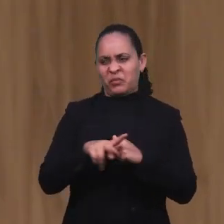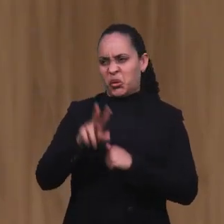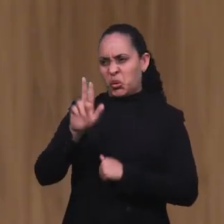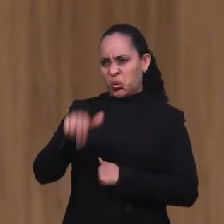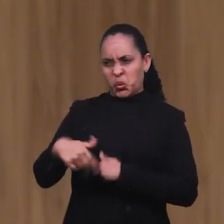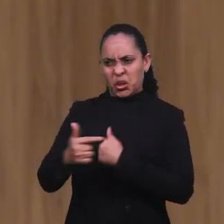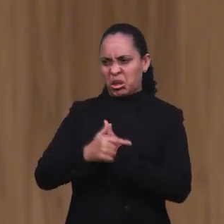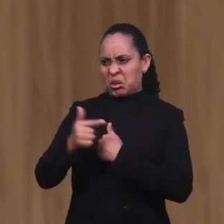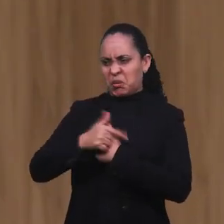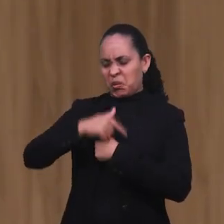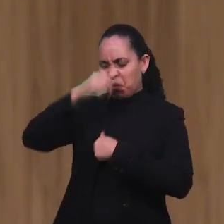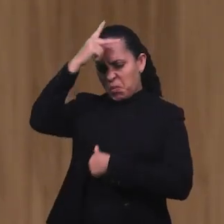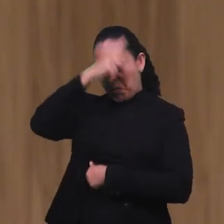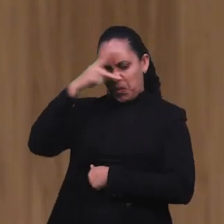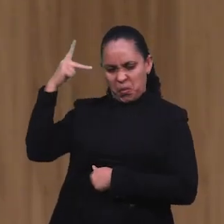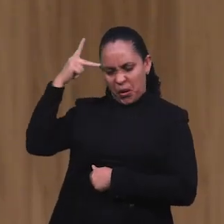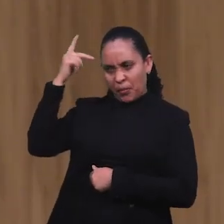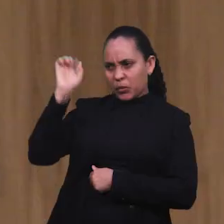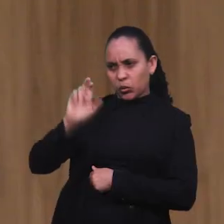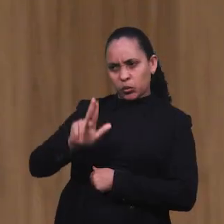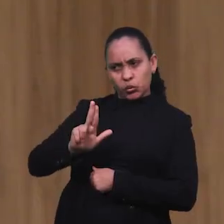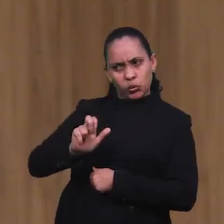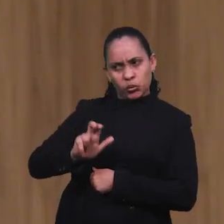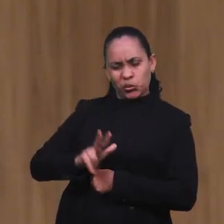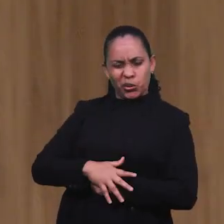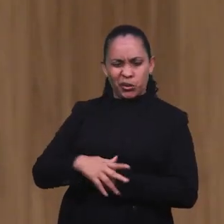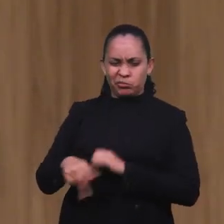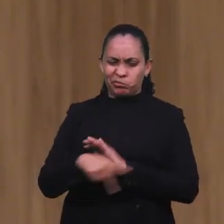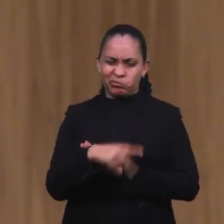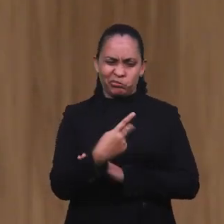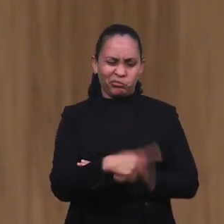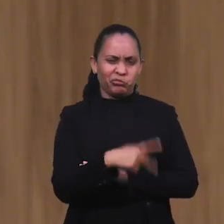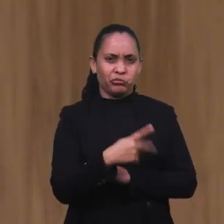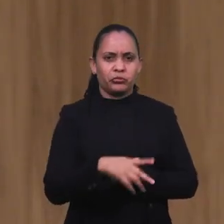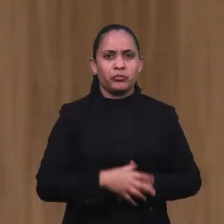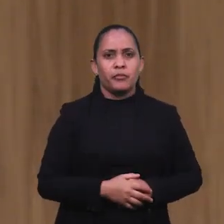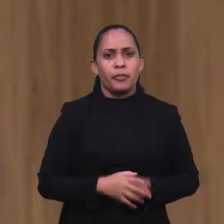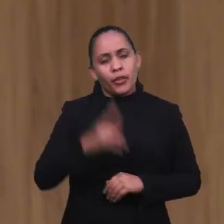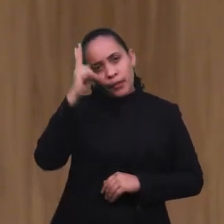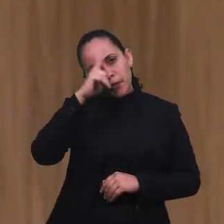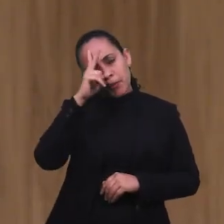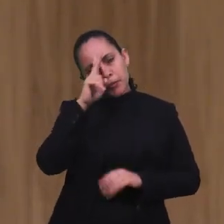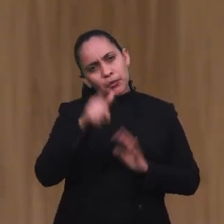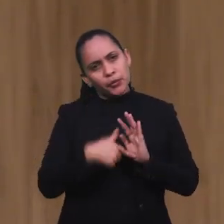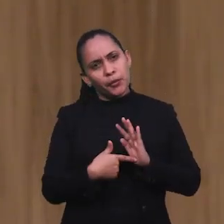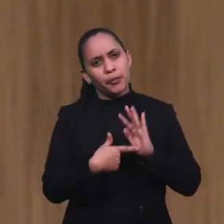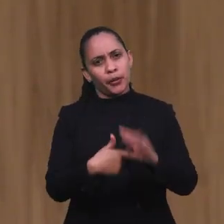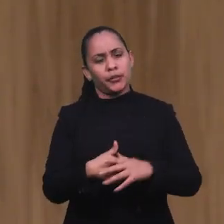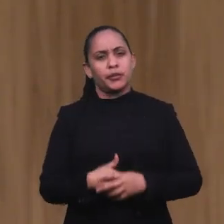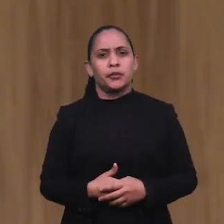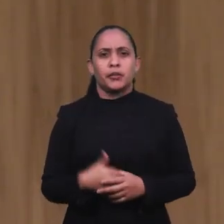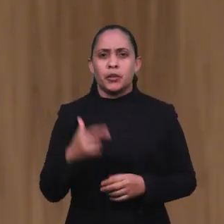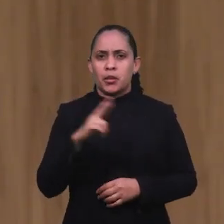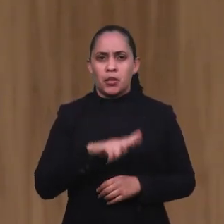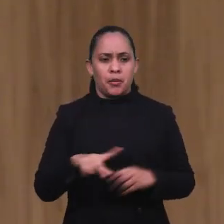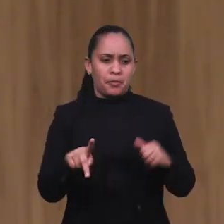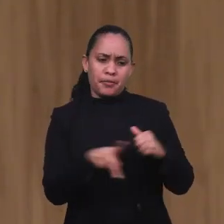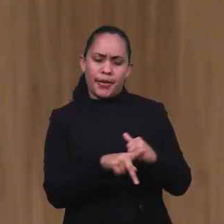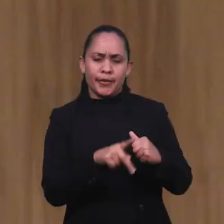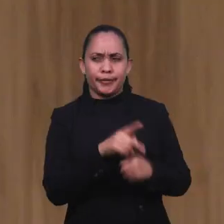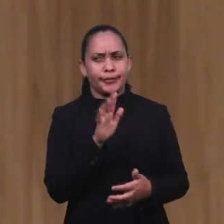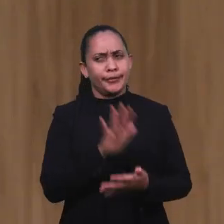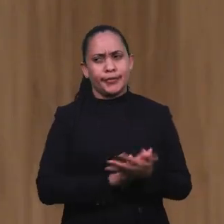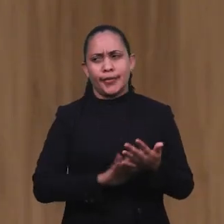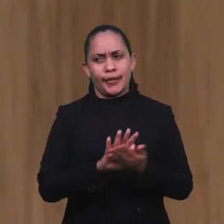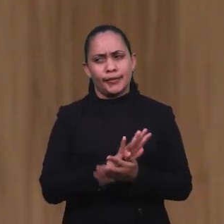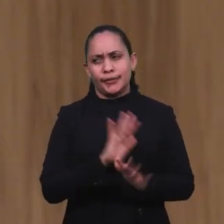Papa, coisa nenhuma, nunca foi Papa, invenção por isso aí. Historicamente, quer ver também que não foi. Pedro não foi, não tem